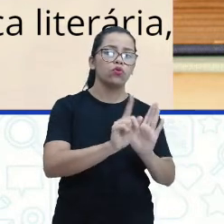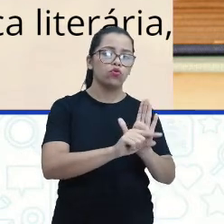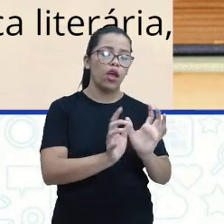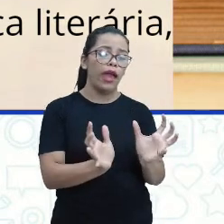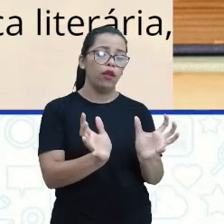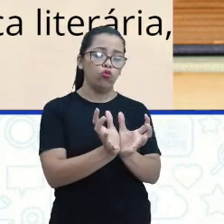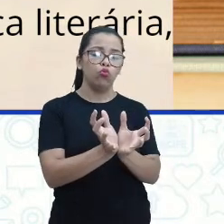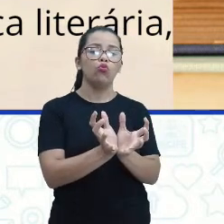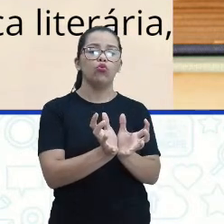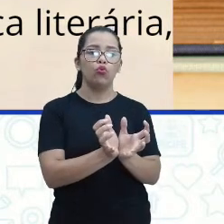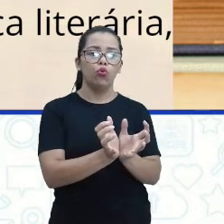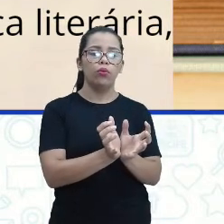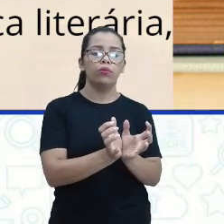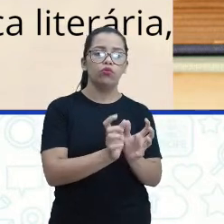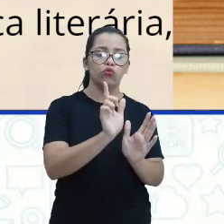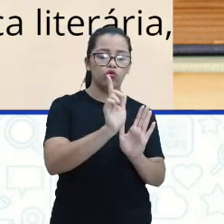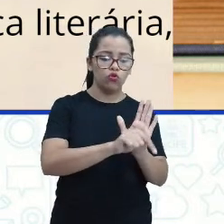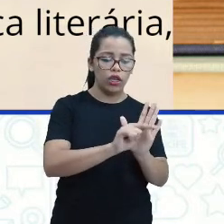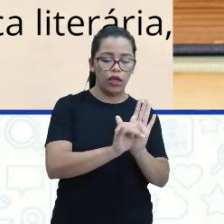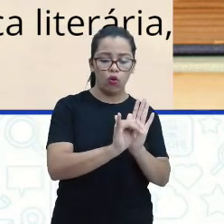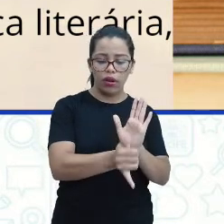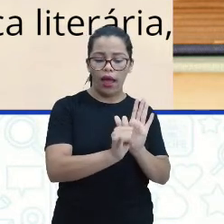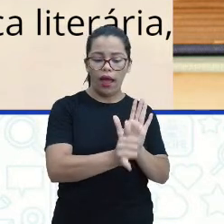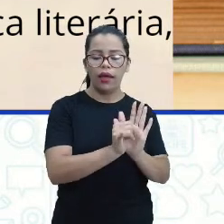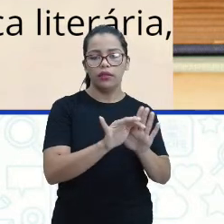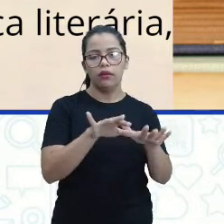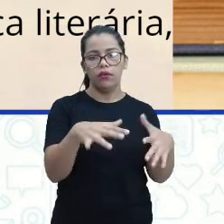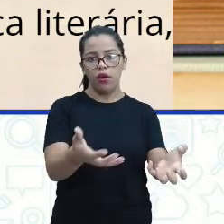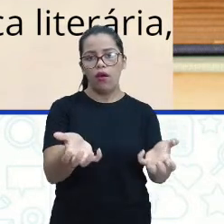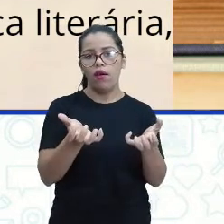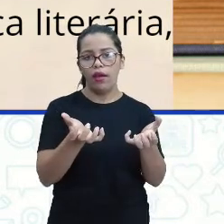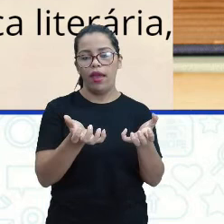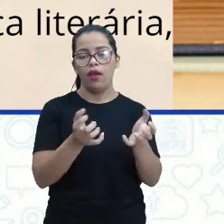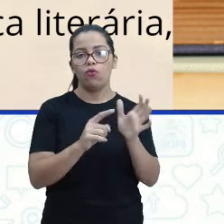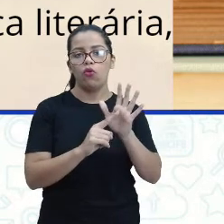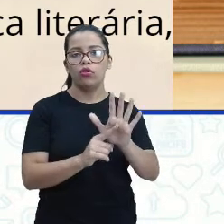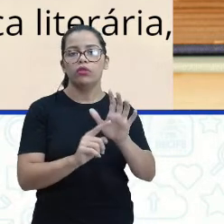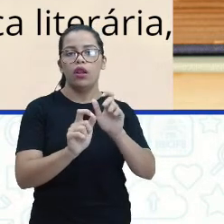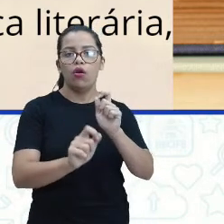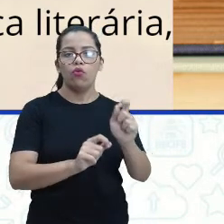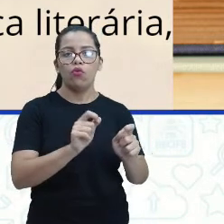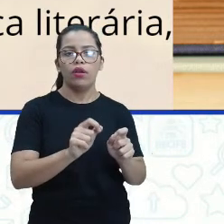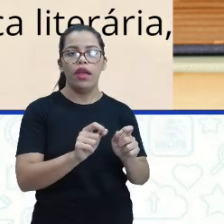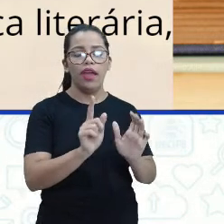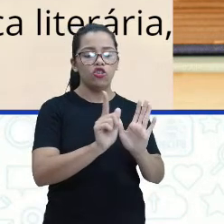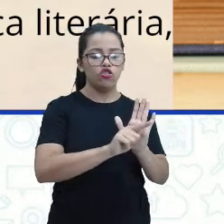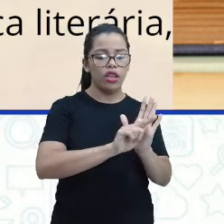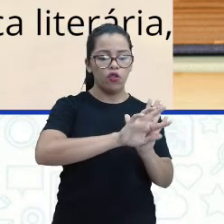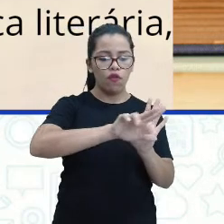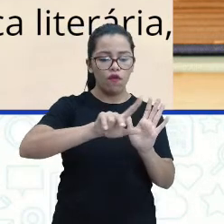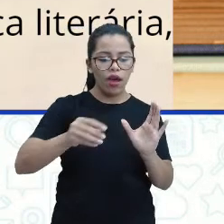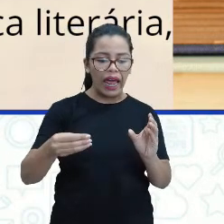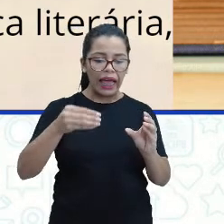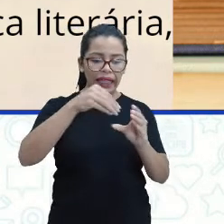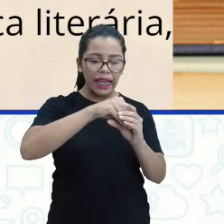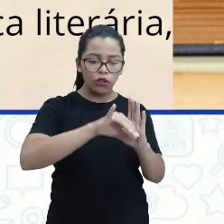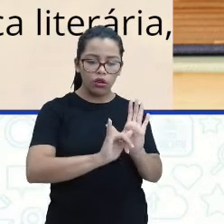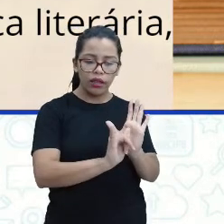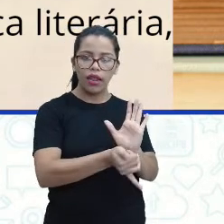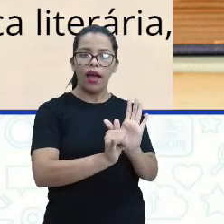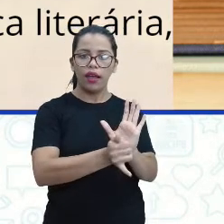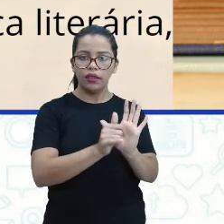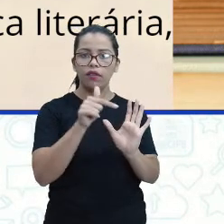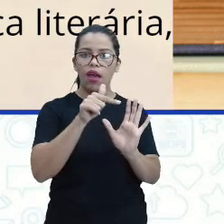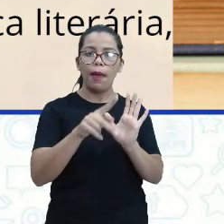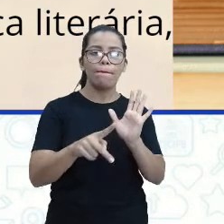da ordem do narrar, eu quero dizer que esses gêneros que pertencem a essa ordem do narrar são